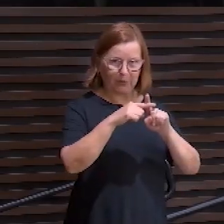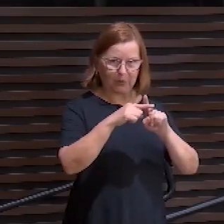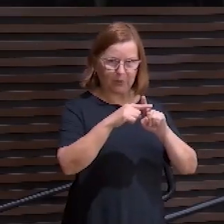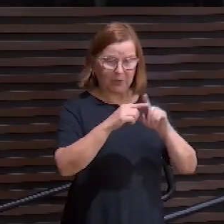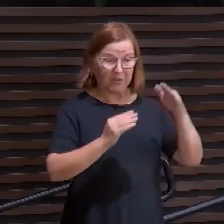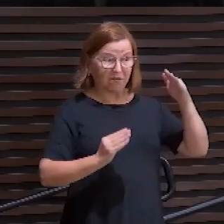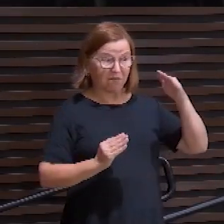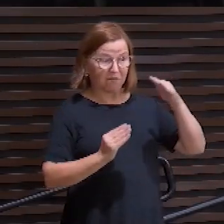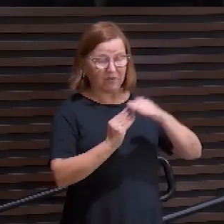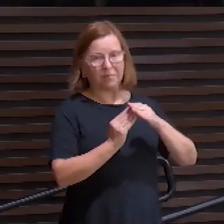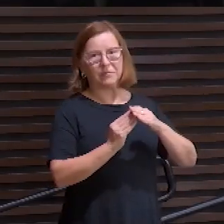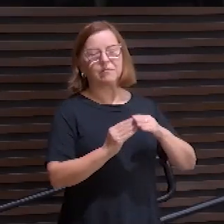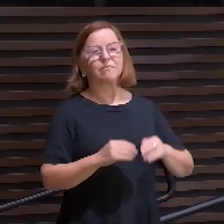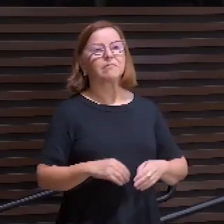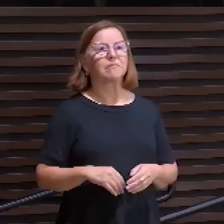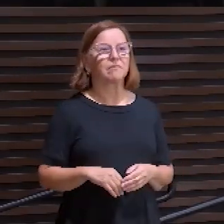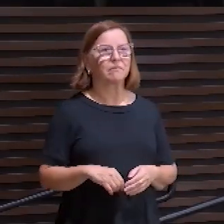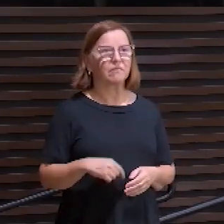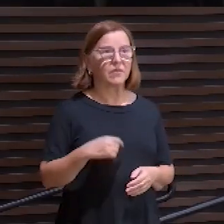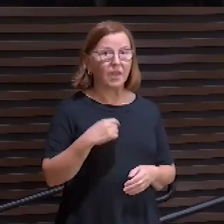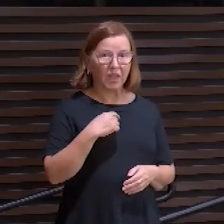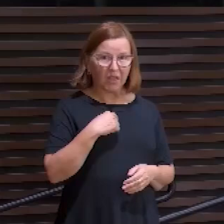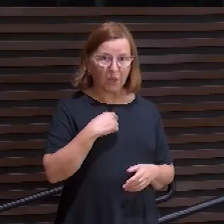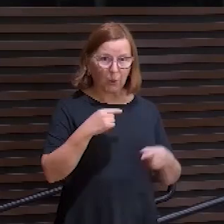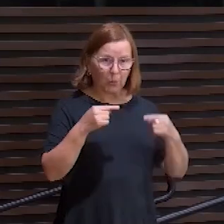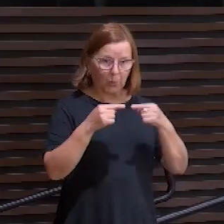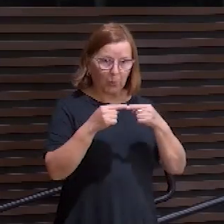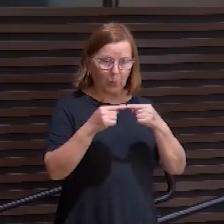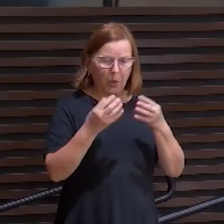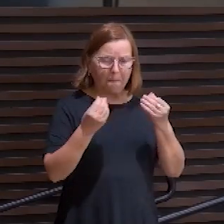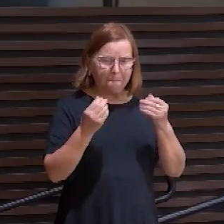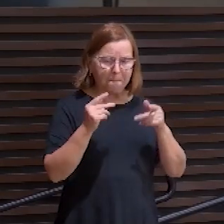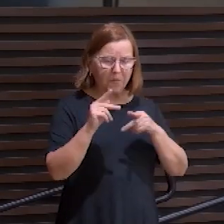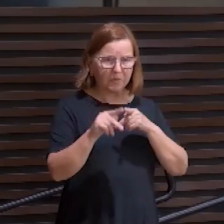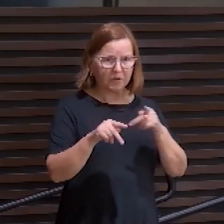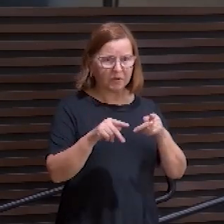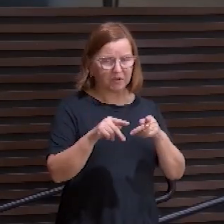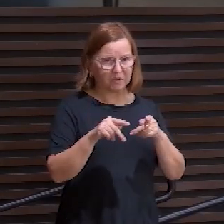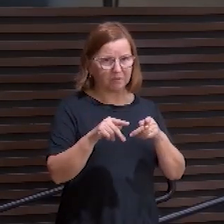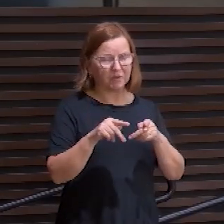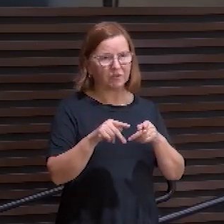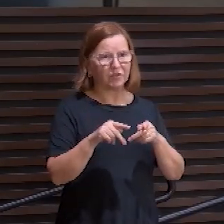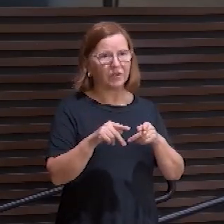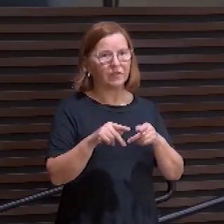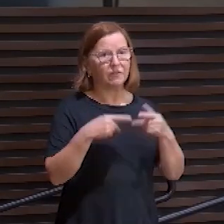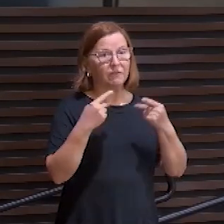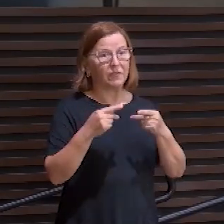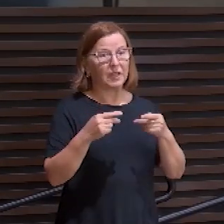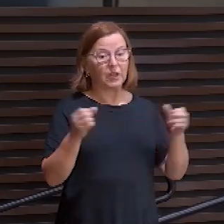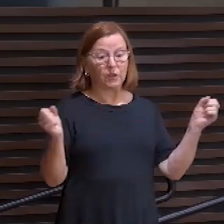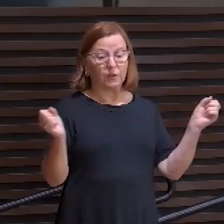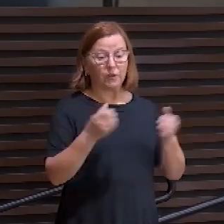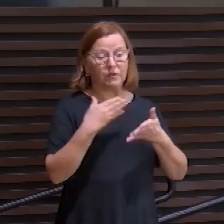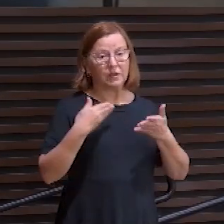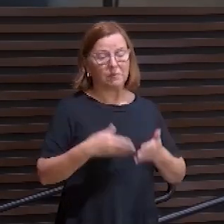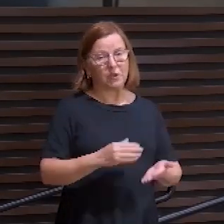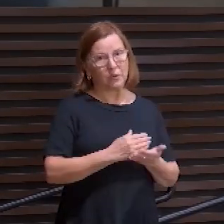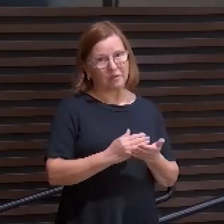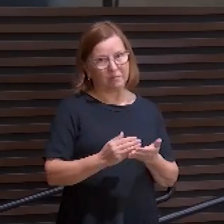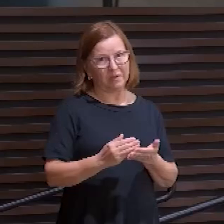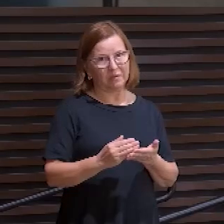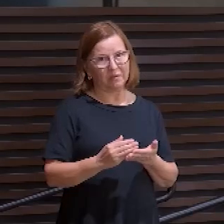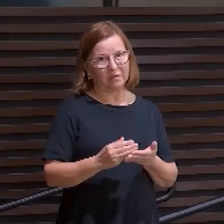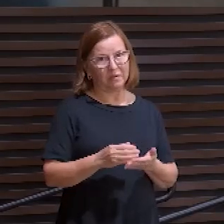Eu concordo com muitos irmãos que dizem que o novo nascimento é o princípio, eu concordo. Mas é um princípio